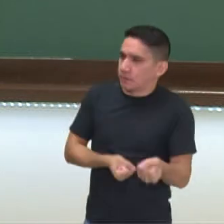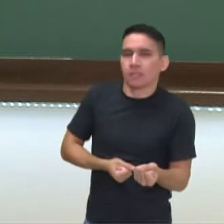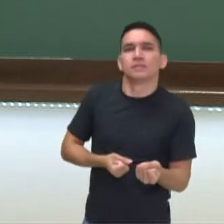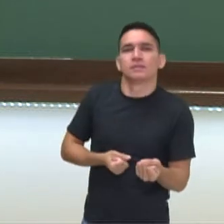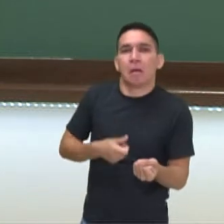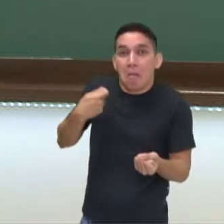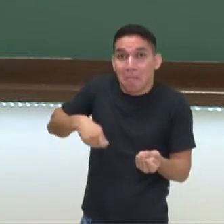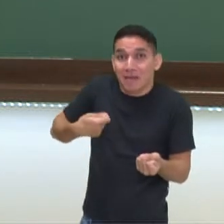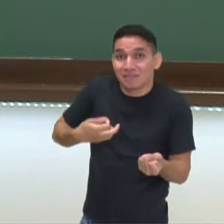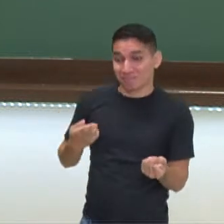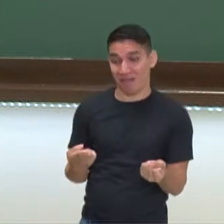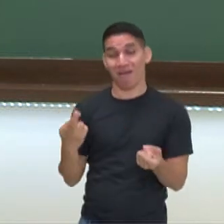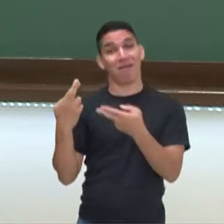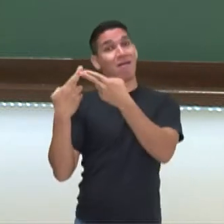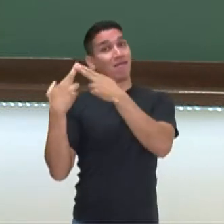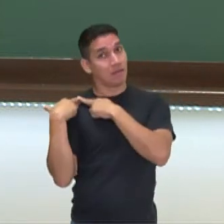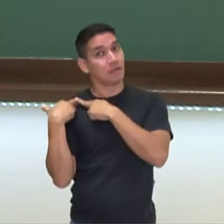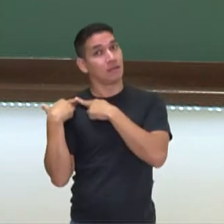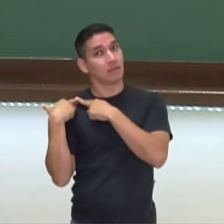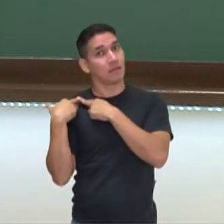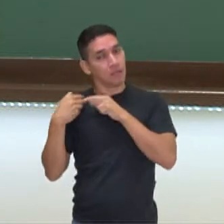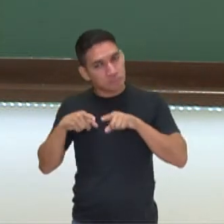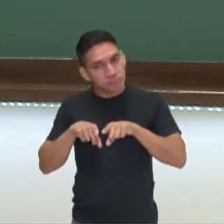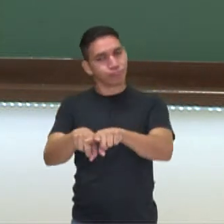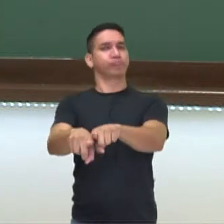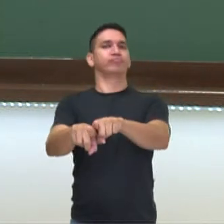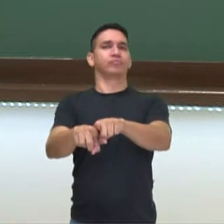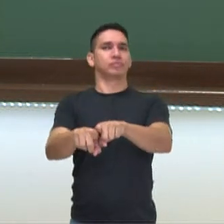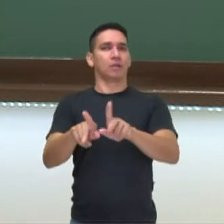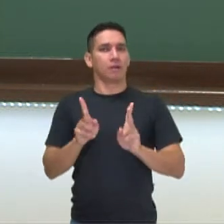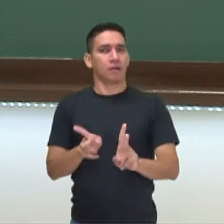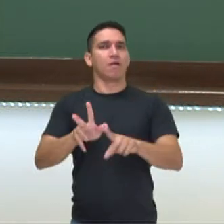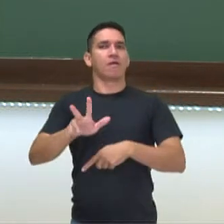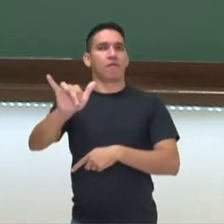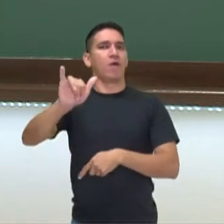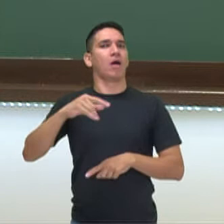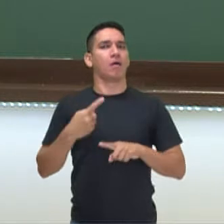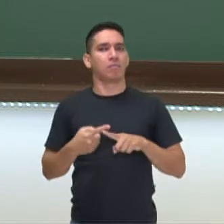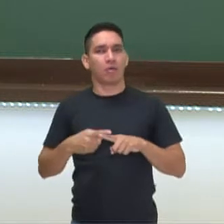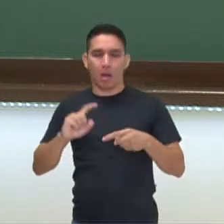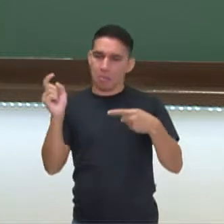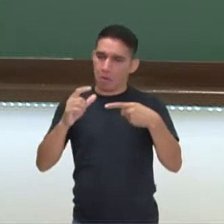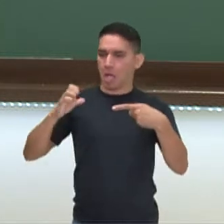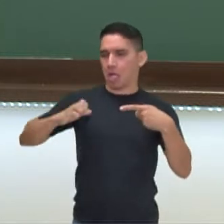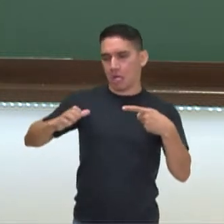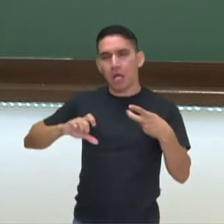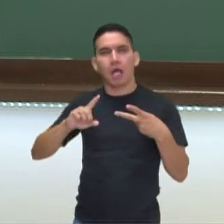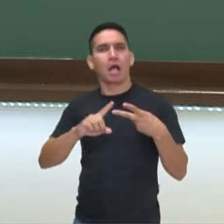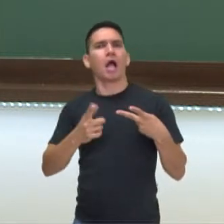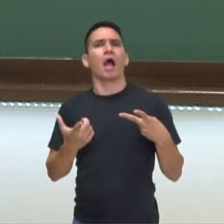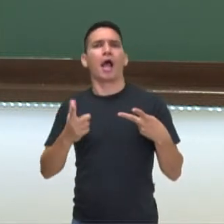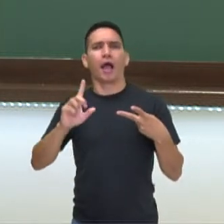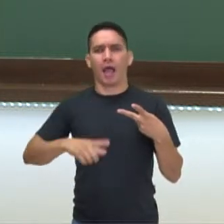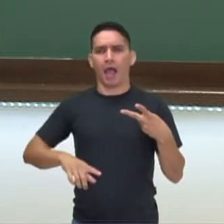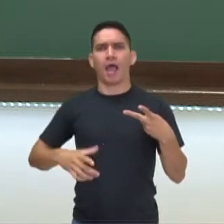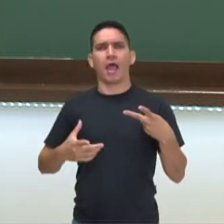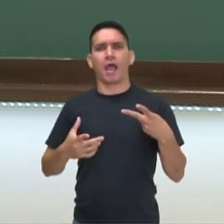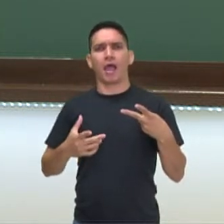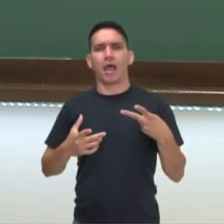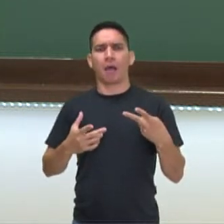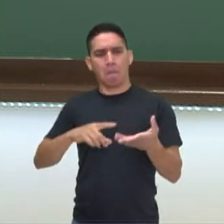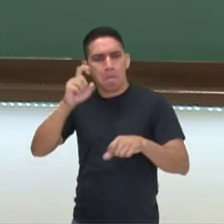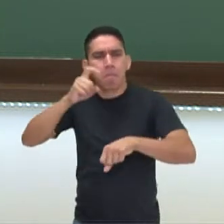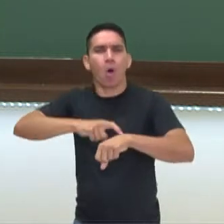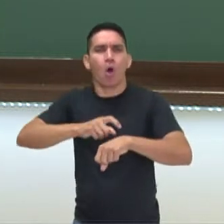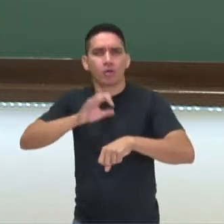nós precisamos ter responsabilidade, os pilares aí, né, do nosso compromisso, ética, ser correto, né, ser